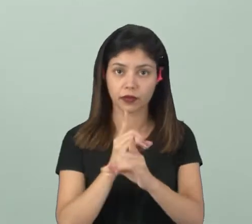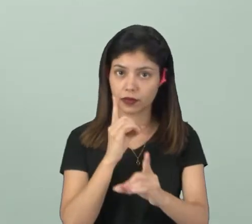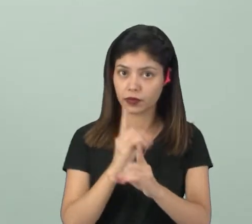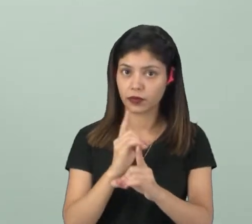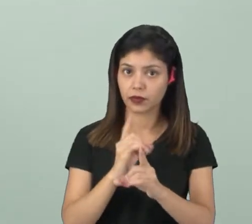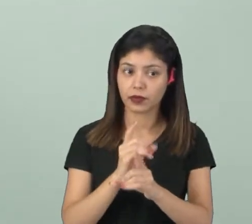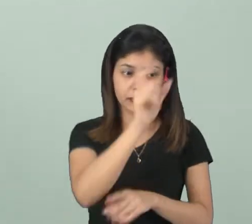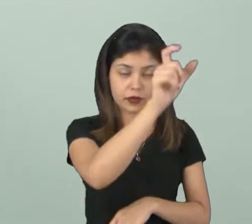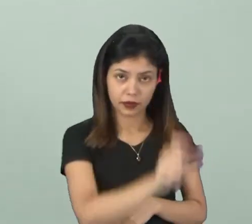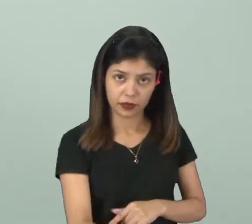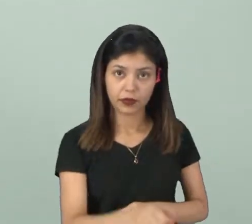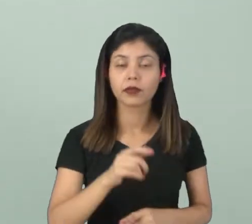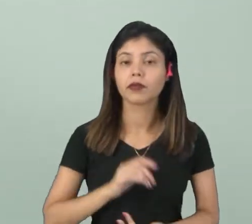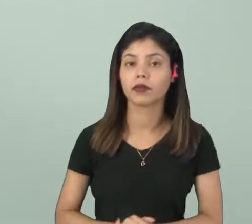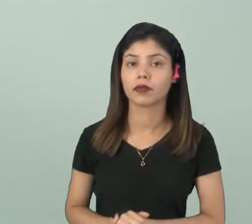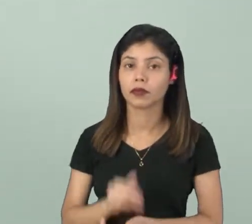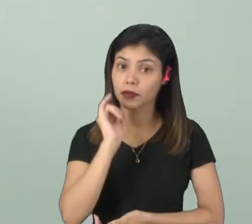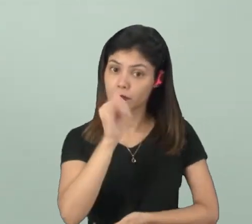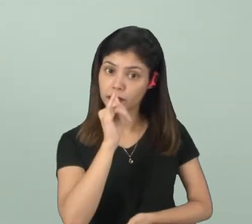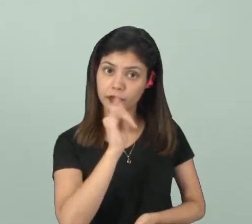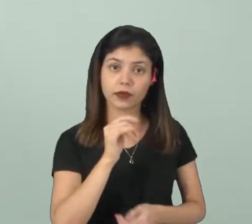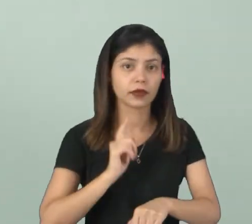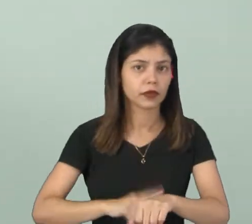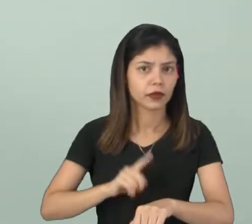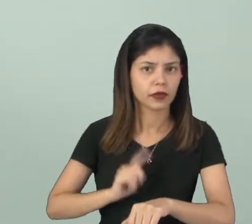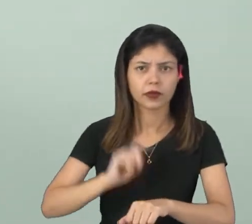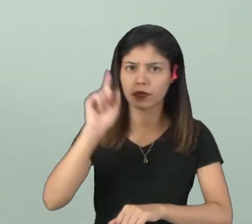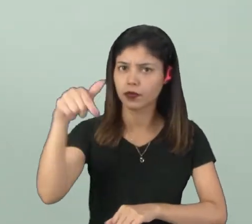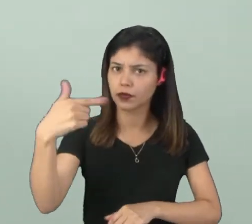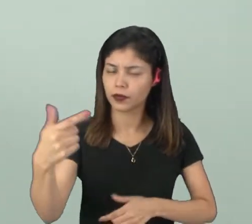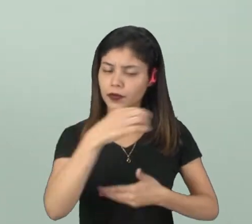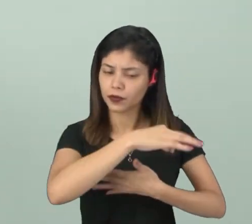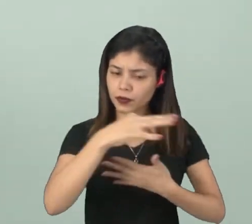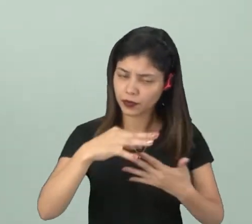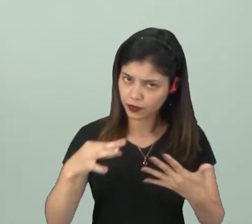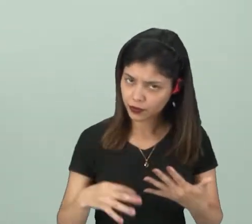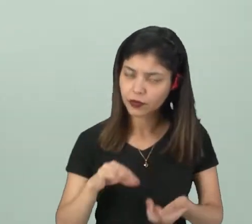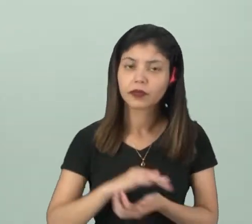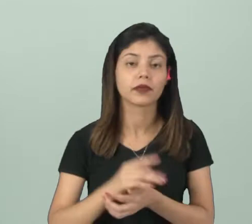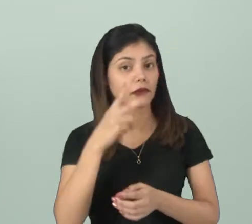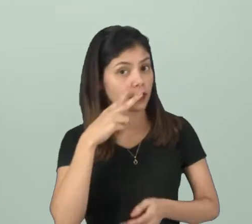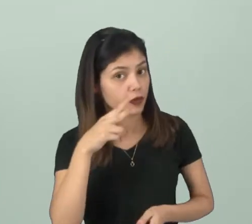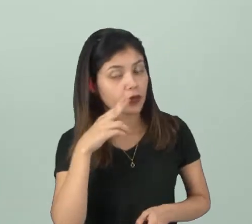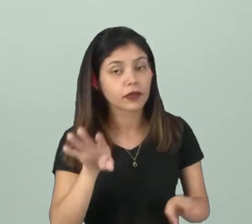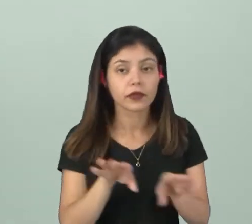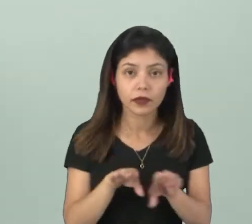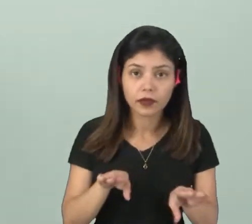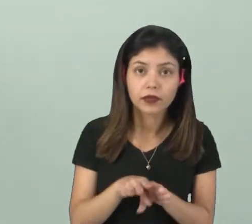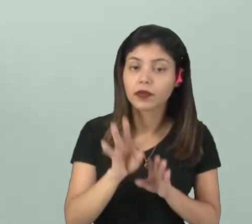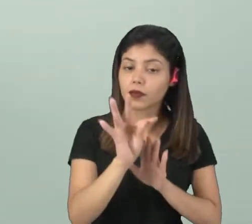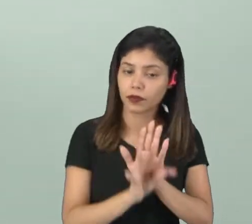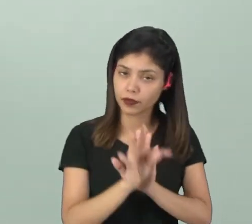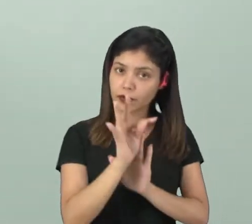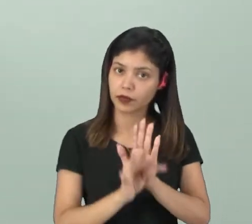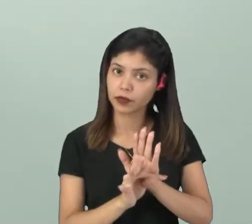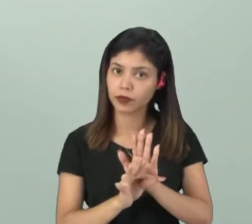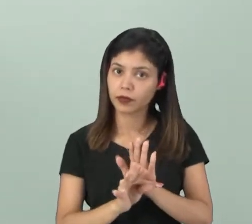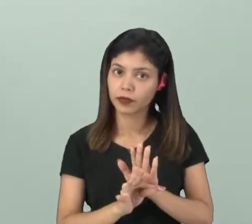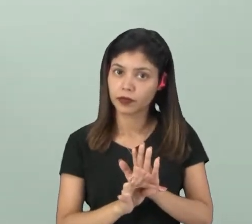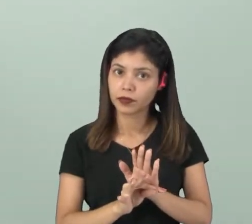os personagens, narrador, tempo e outros elementos. Veja também que esses textos, eles